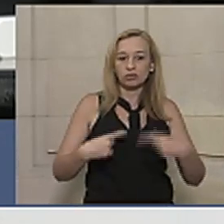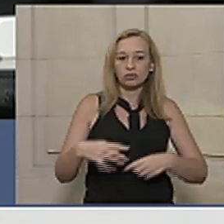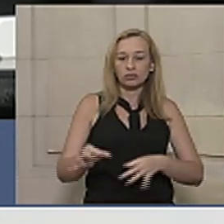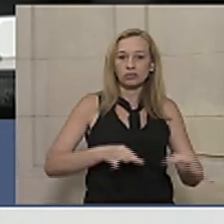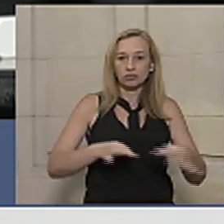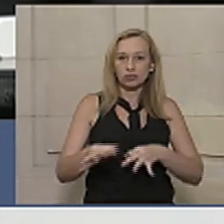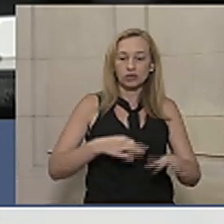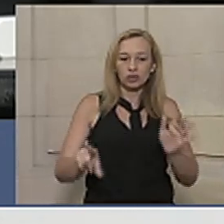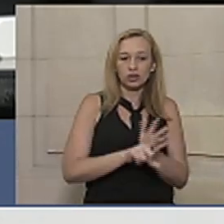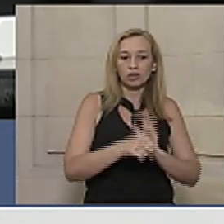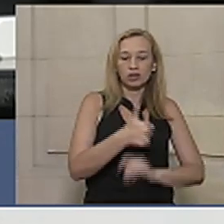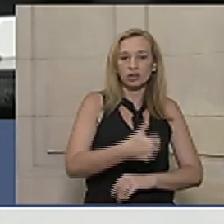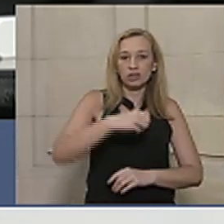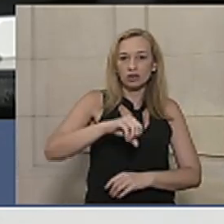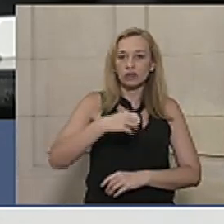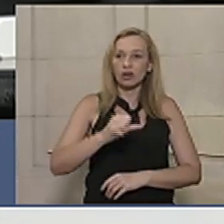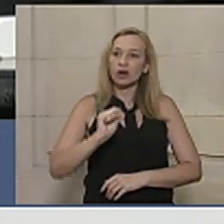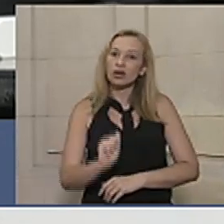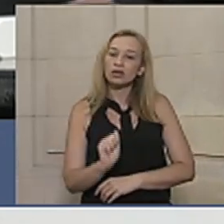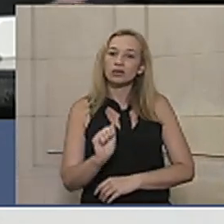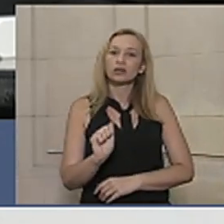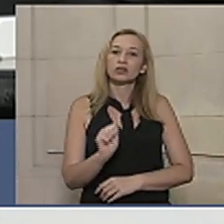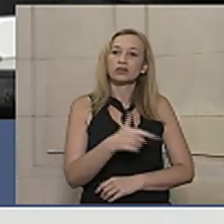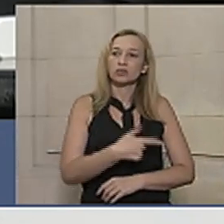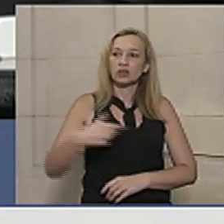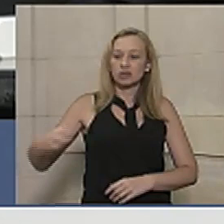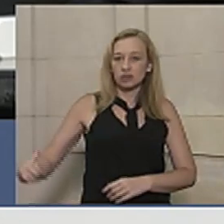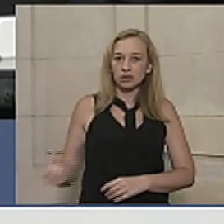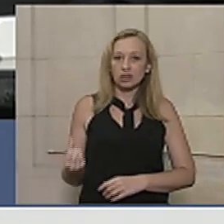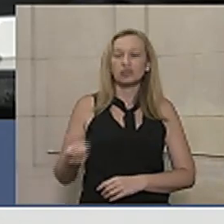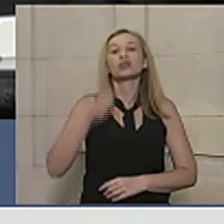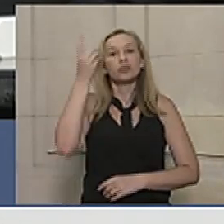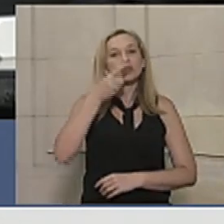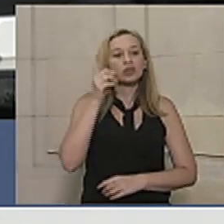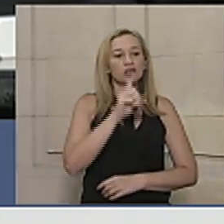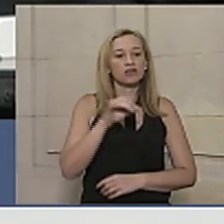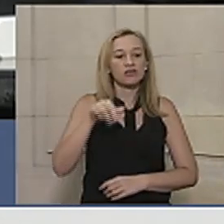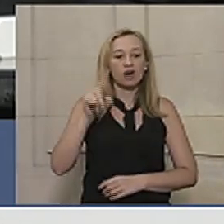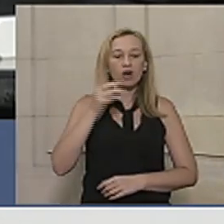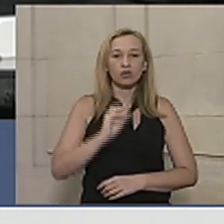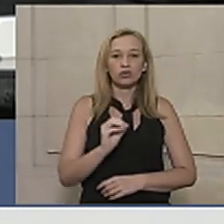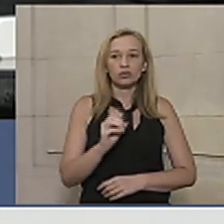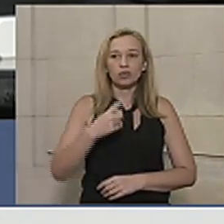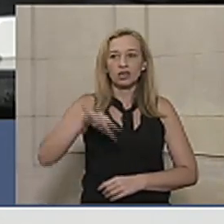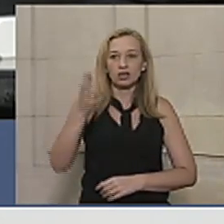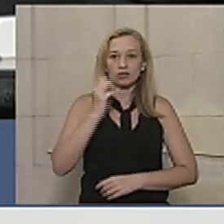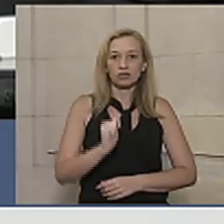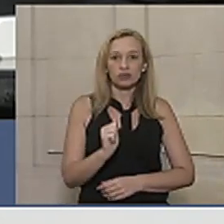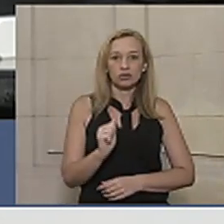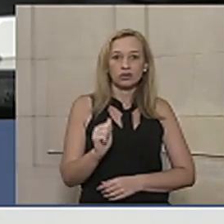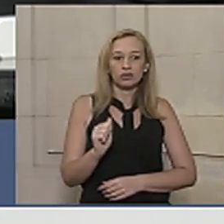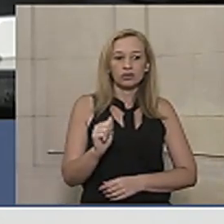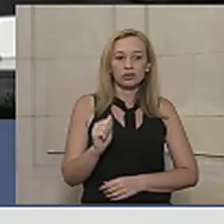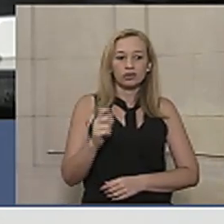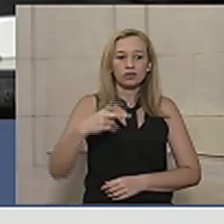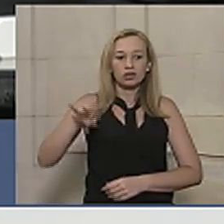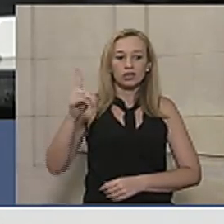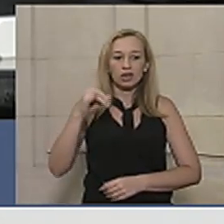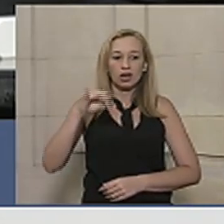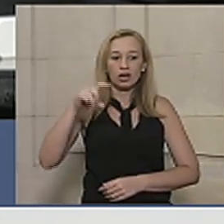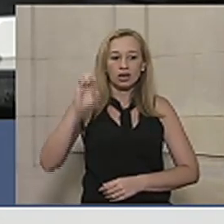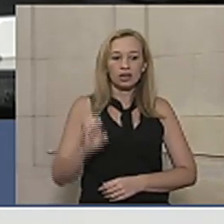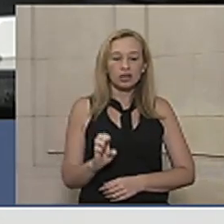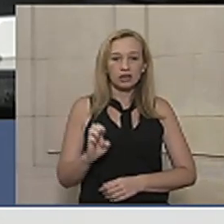lei 1909A de 2016, de autoria dos deputados Anivaldo Mulim, Marta Rocha, Ana Paula Rechuan, Daniele Guerreira, Márcia